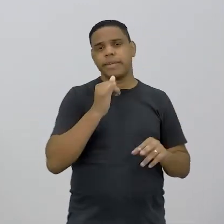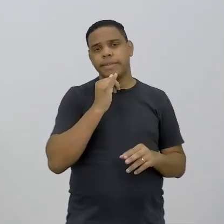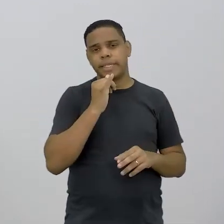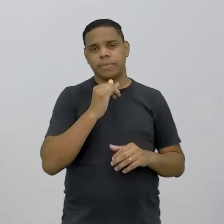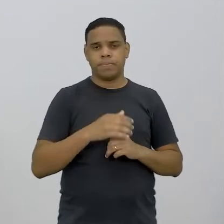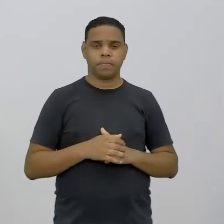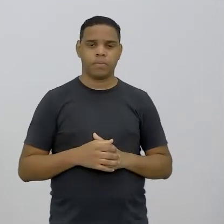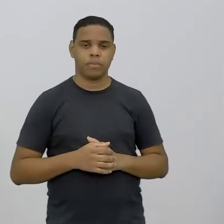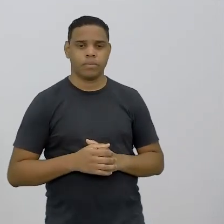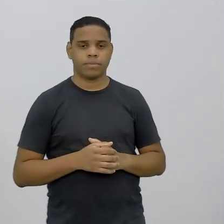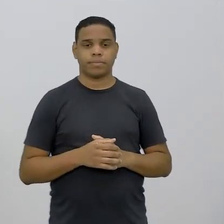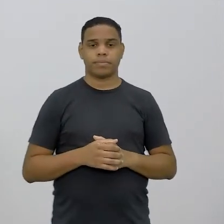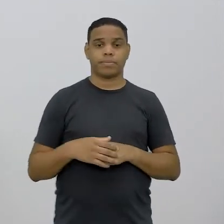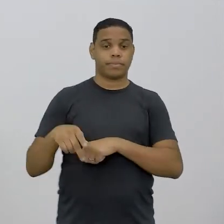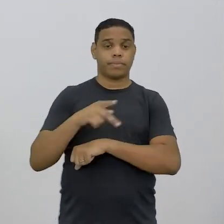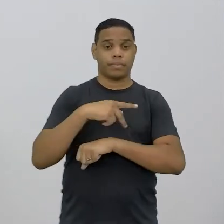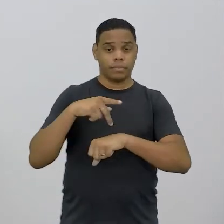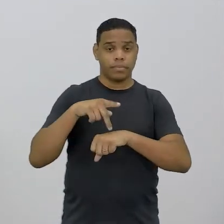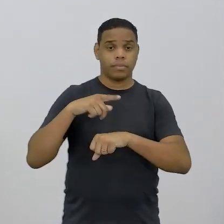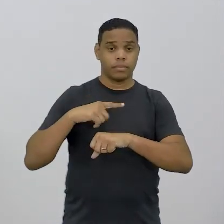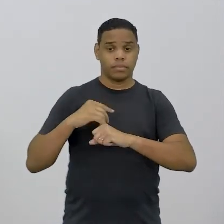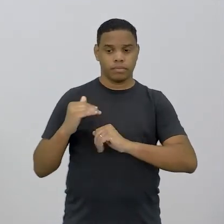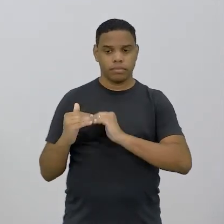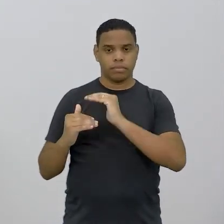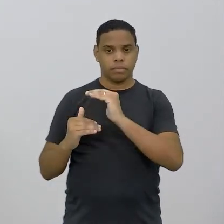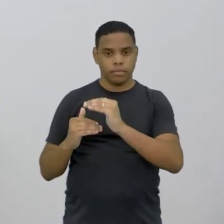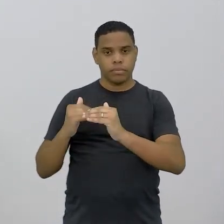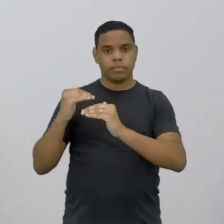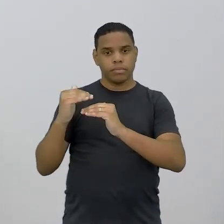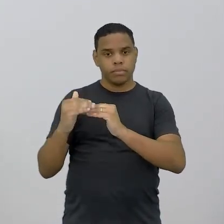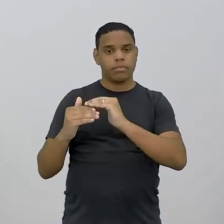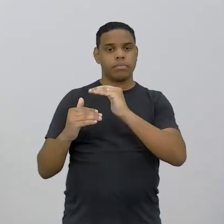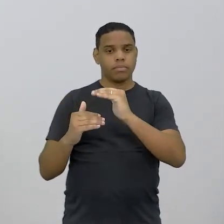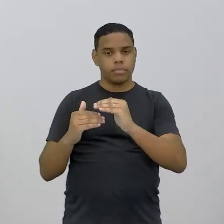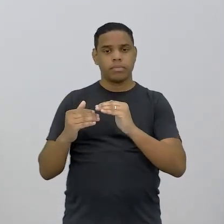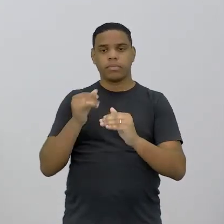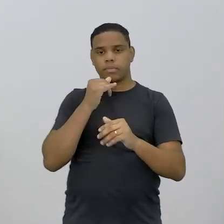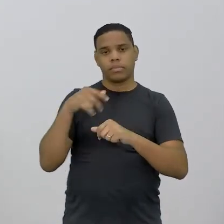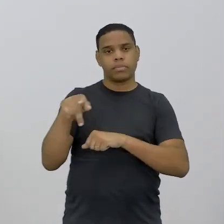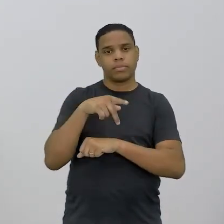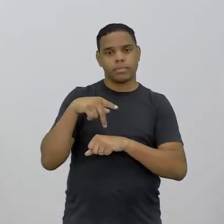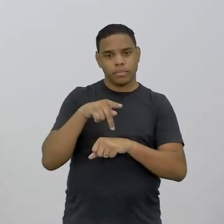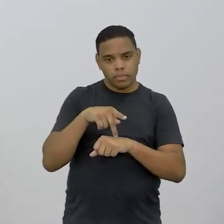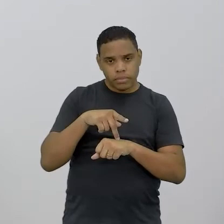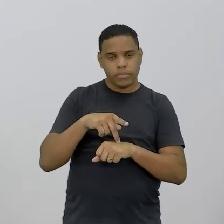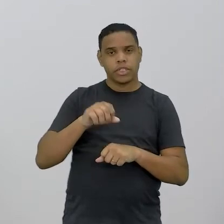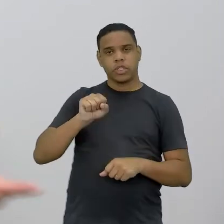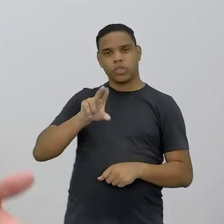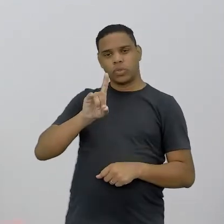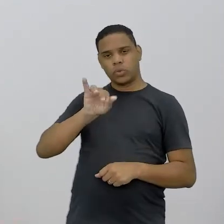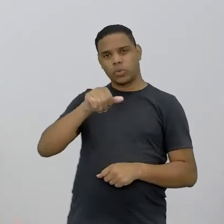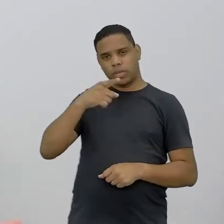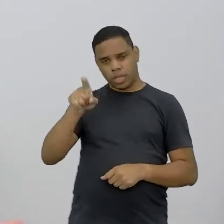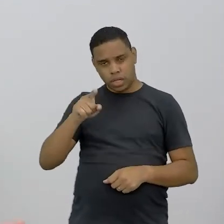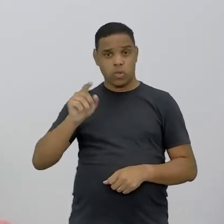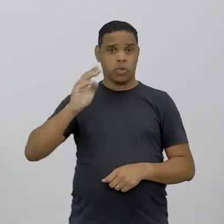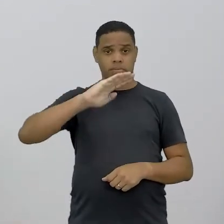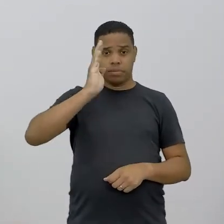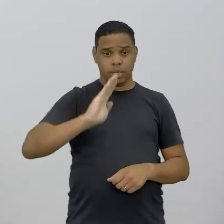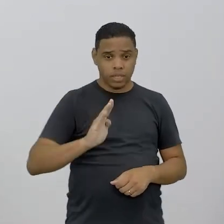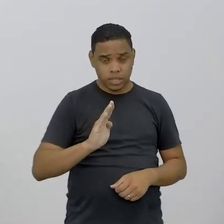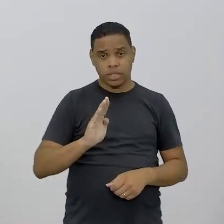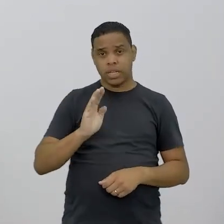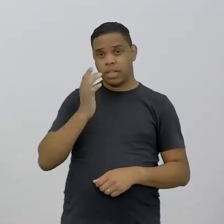falar países em desenvolvimento, você coloca no mesmo balaio países como o Sudão e o Brasil,